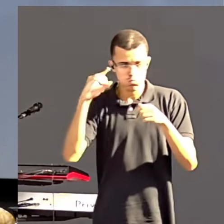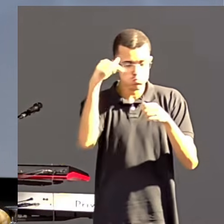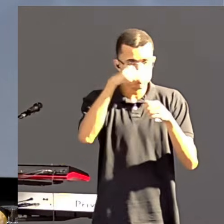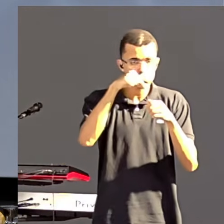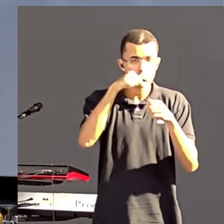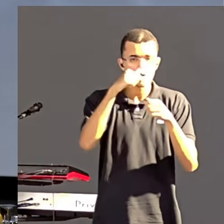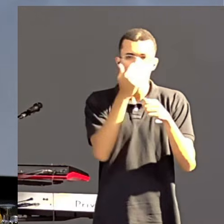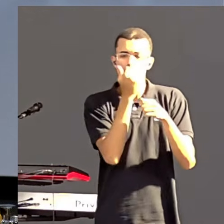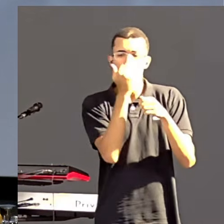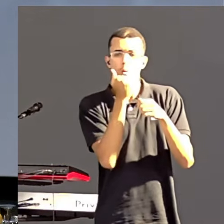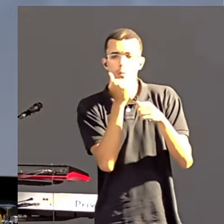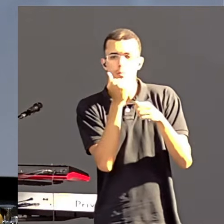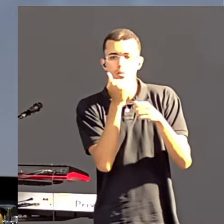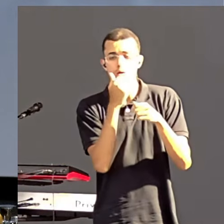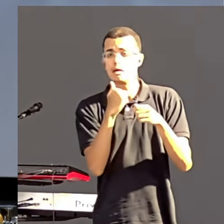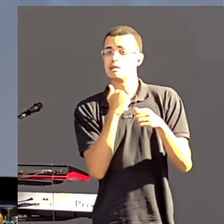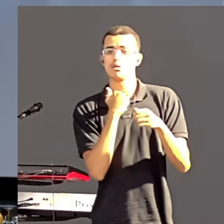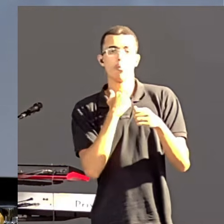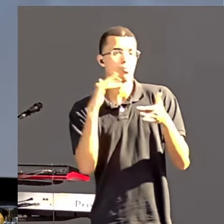Ele não podia tocar naquilo.